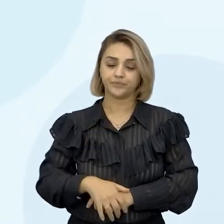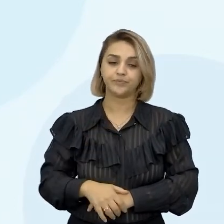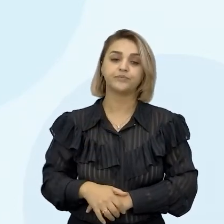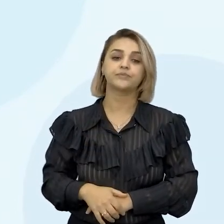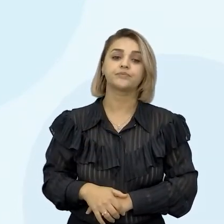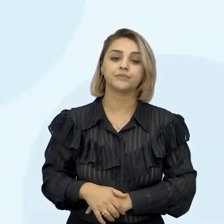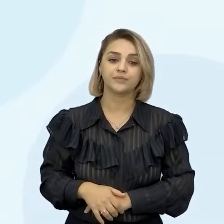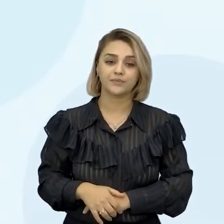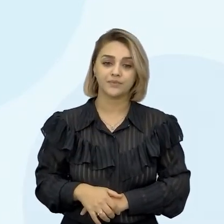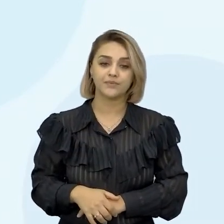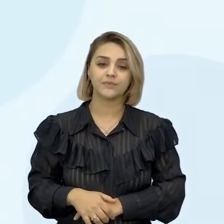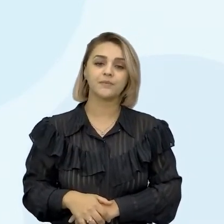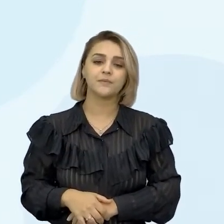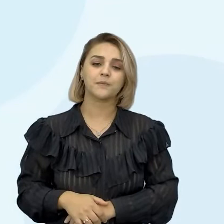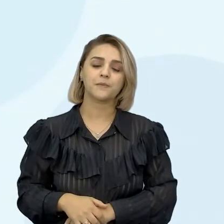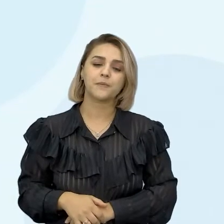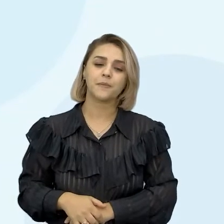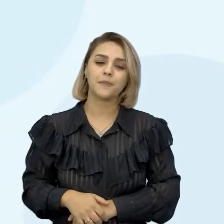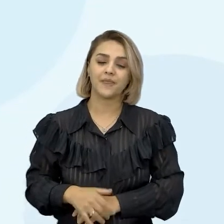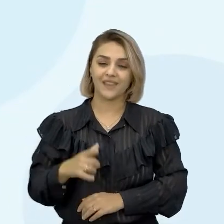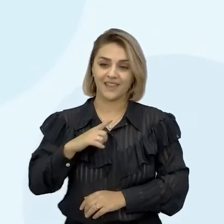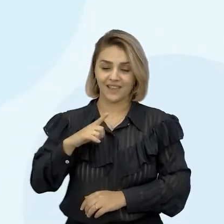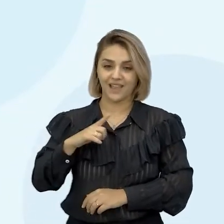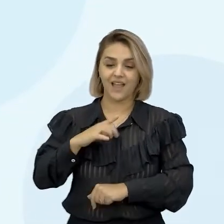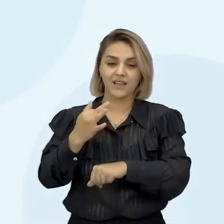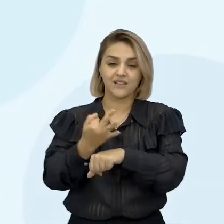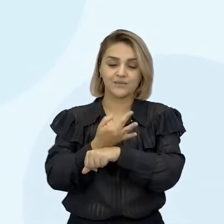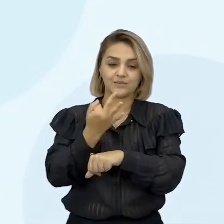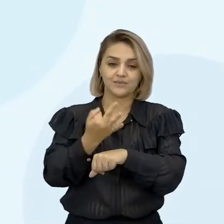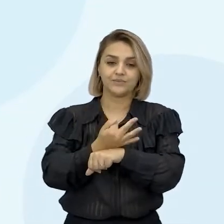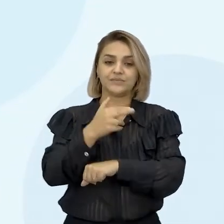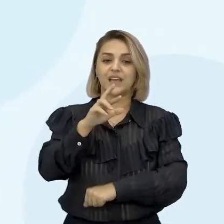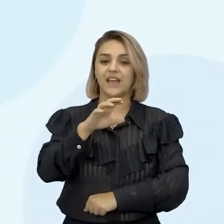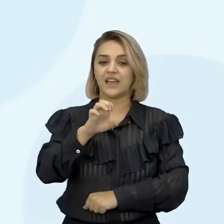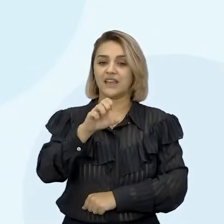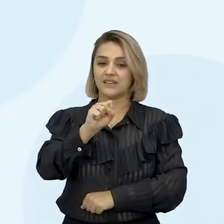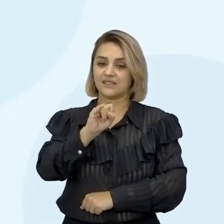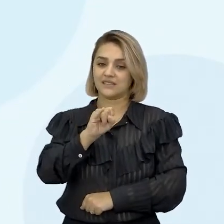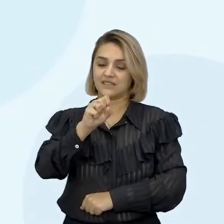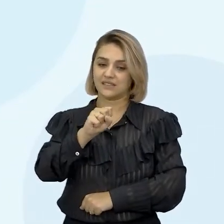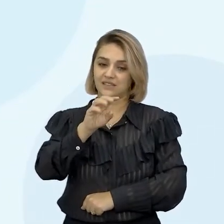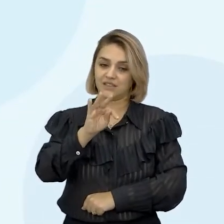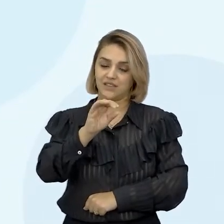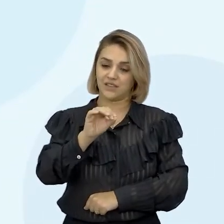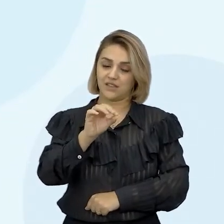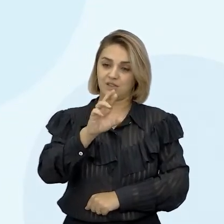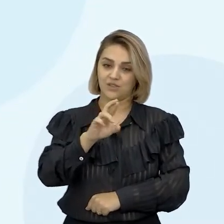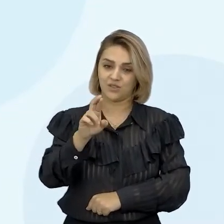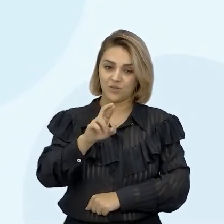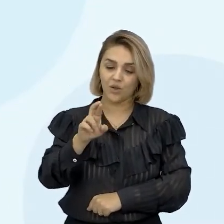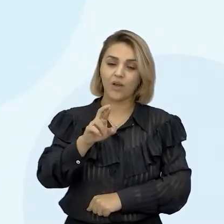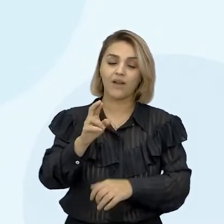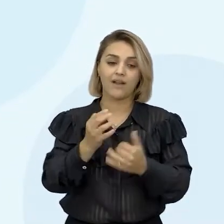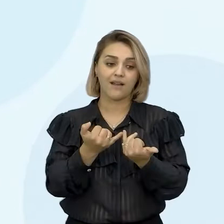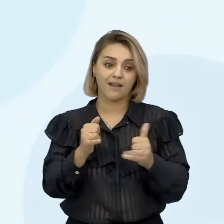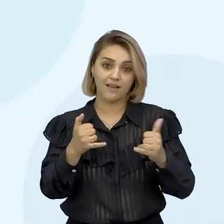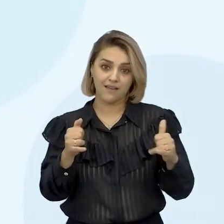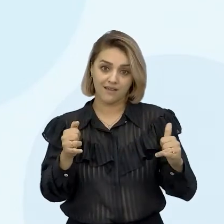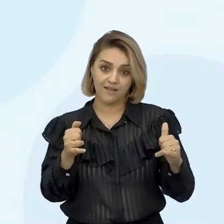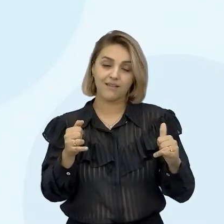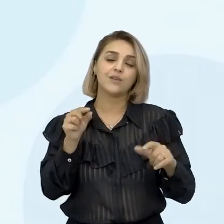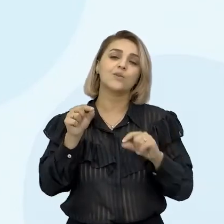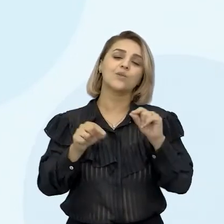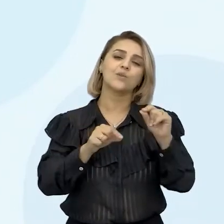que está no resistor né e aqui eu tenho representado um resistor elétrico que